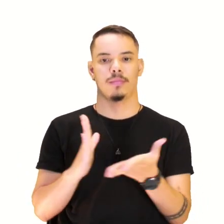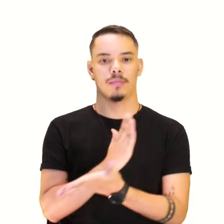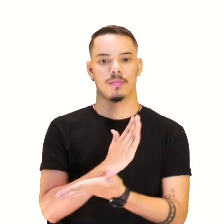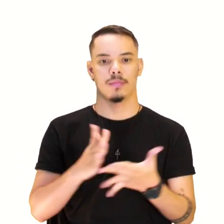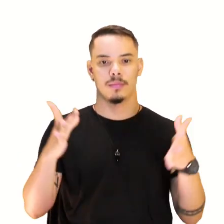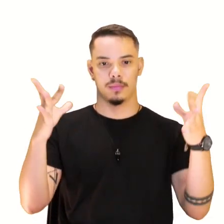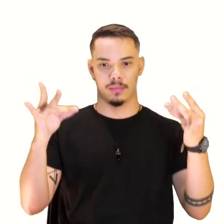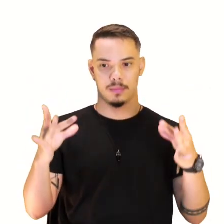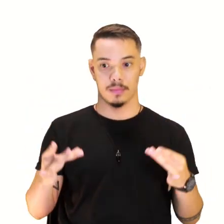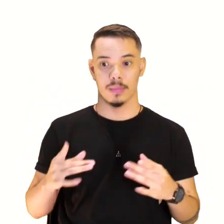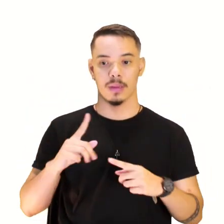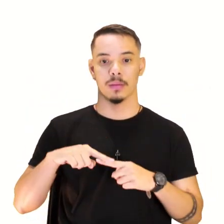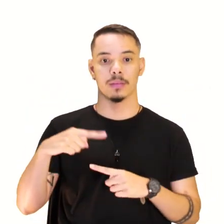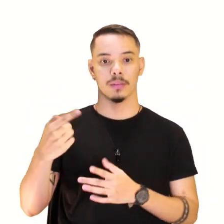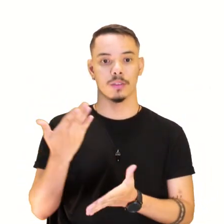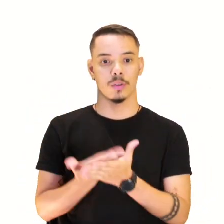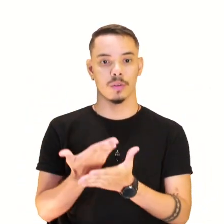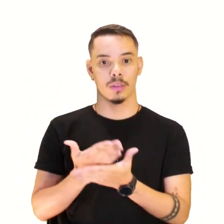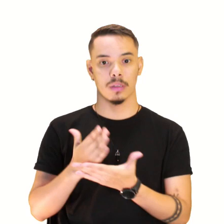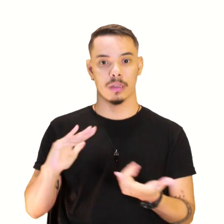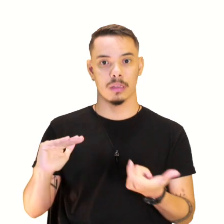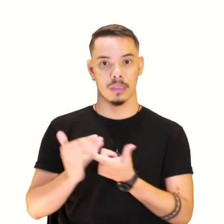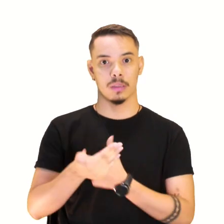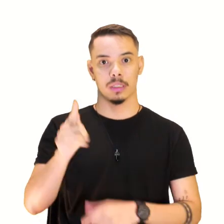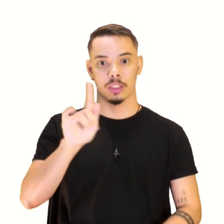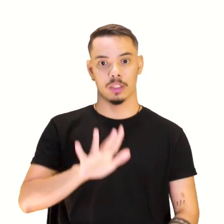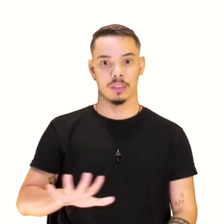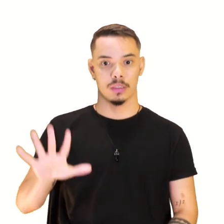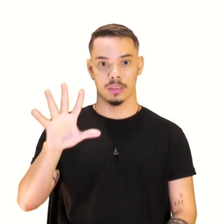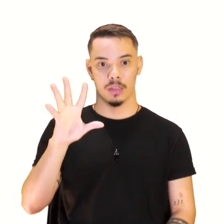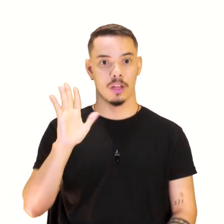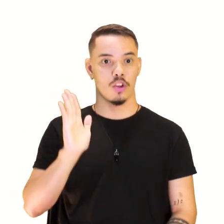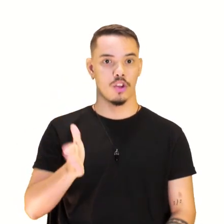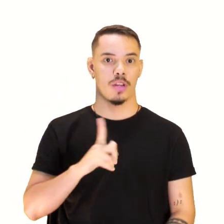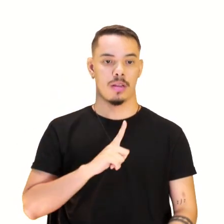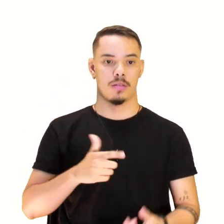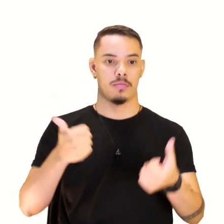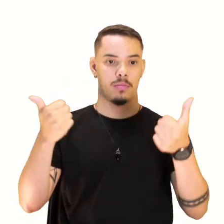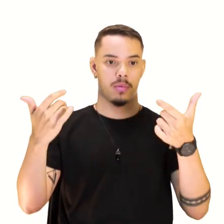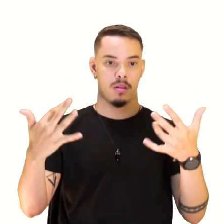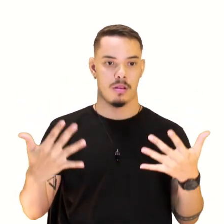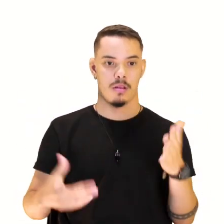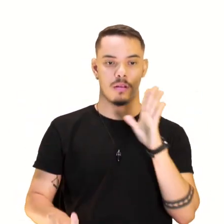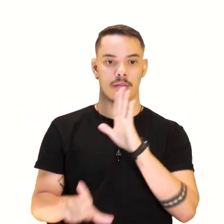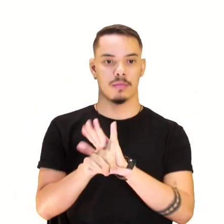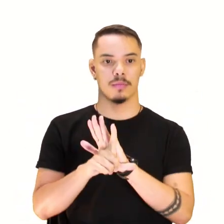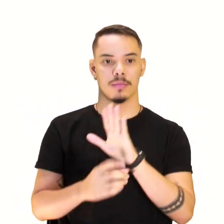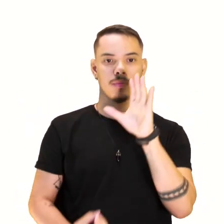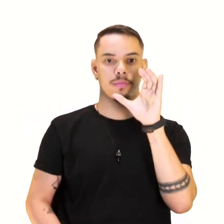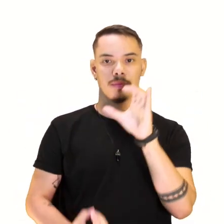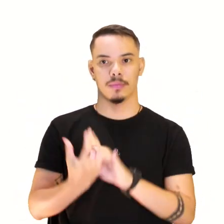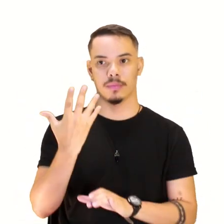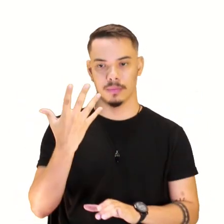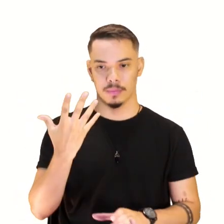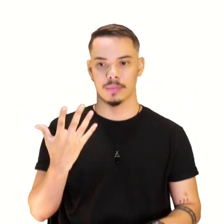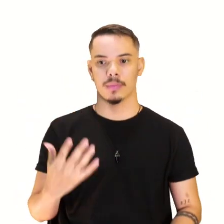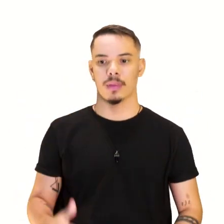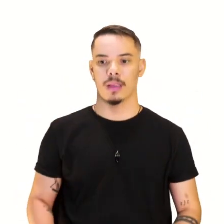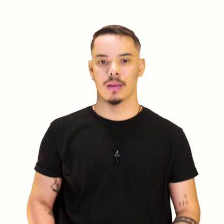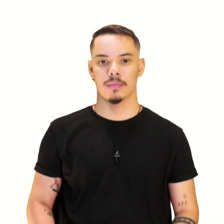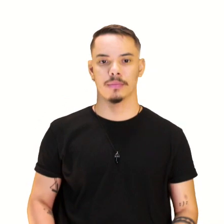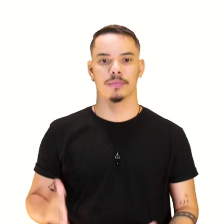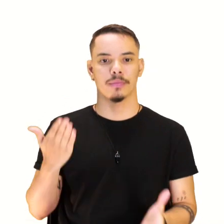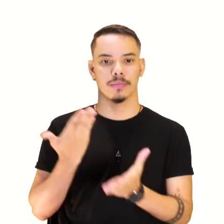a gente vai estudar o seu termo geral, que nada mais nada menos daquilo que a gente já disse, que é a lei de formação, tá? Então na